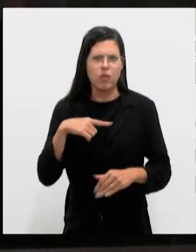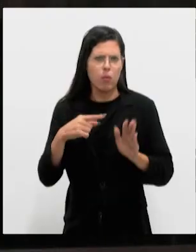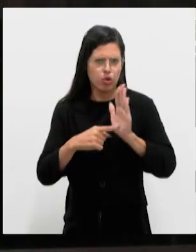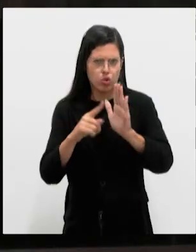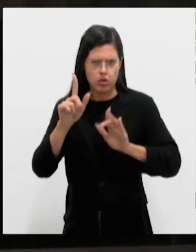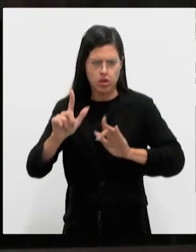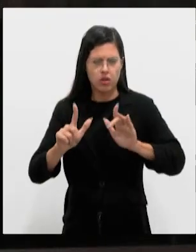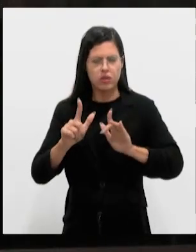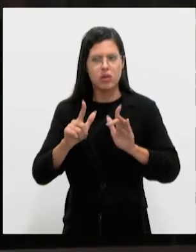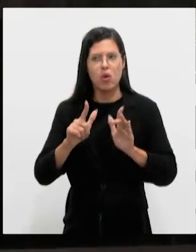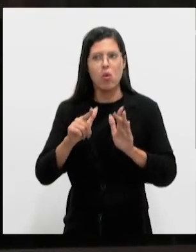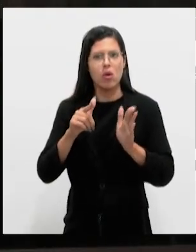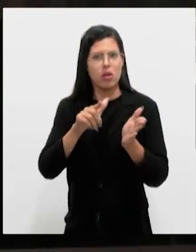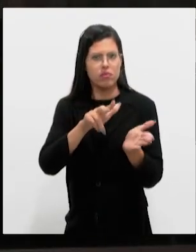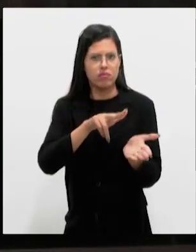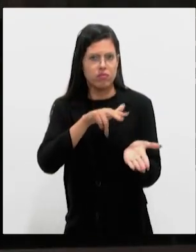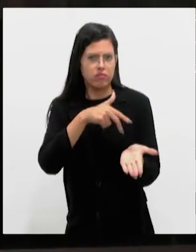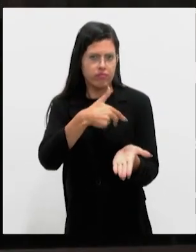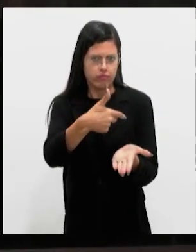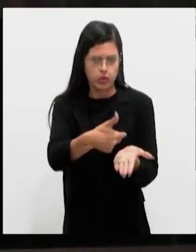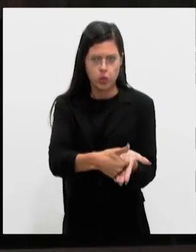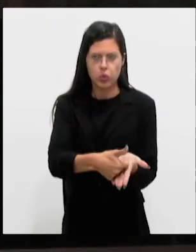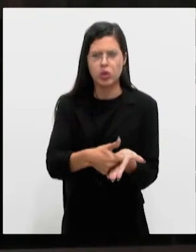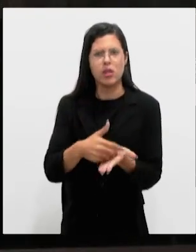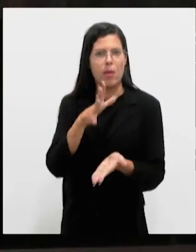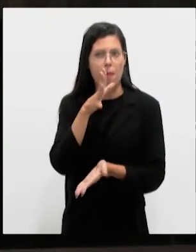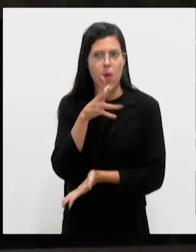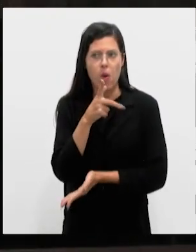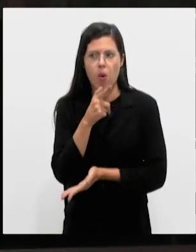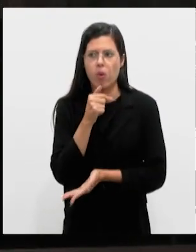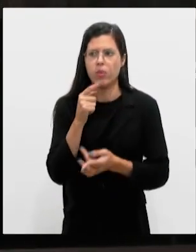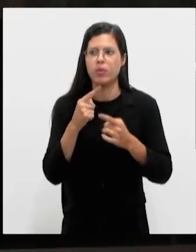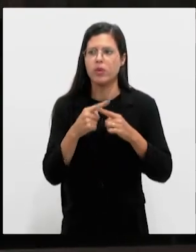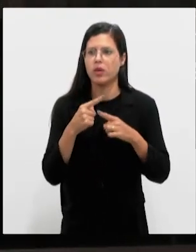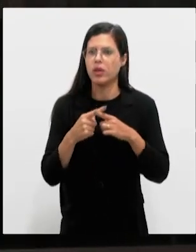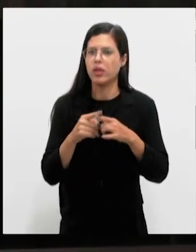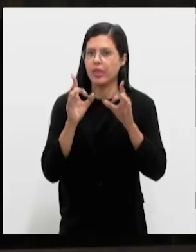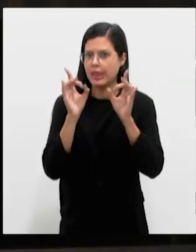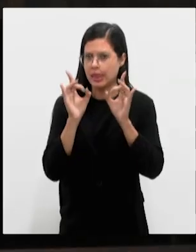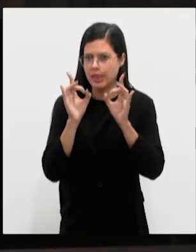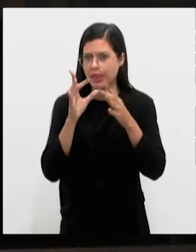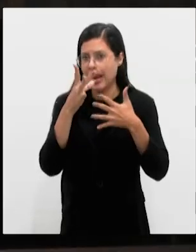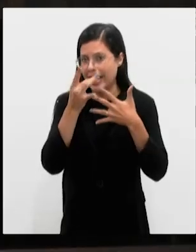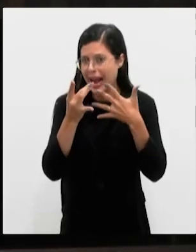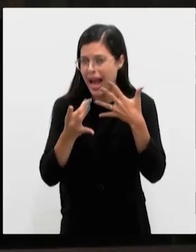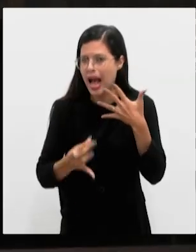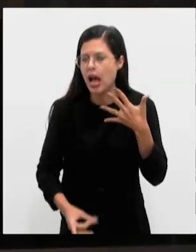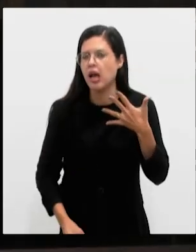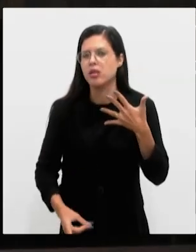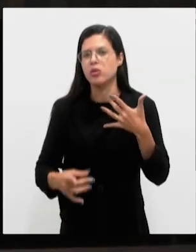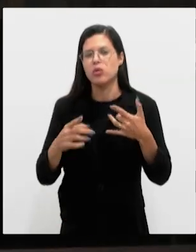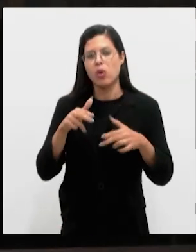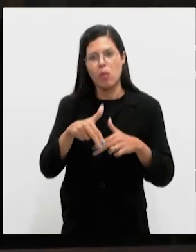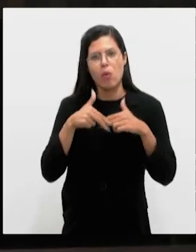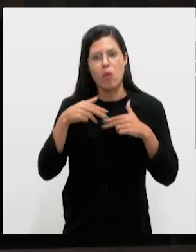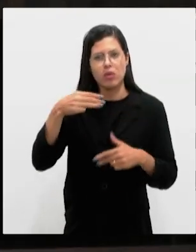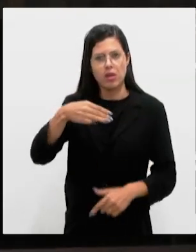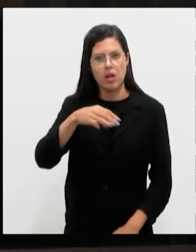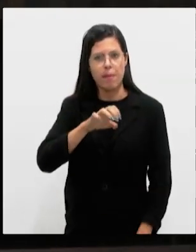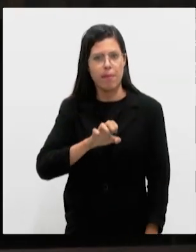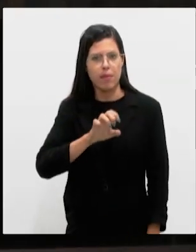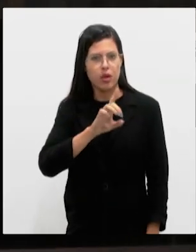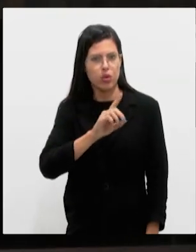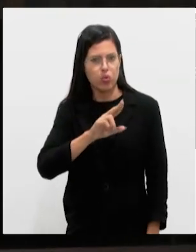Entra na mesa de cirurgia, que dura muito tempo e tal, porque é muito cuidadoso, por causa da medula, né? Você vai mexendo ali, o médico, o neurologista,